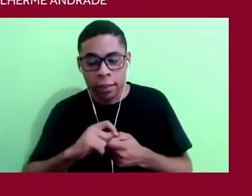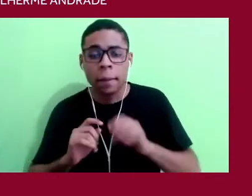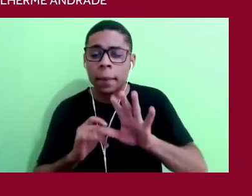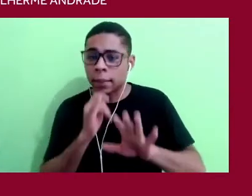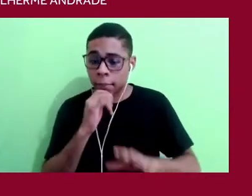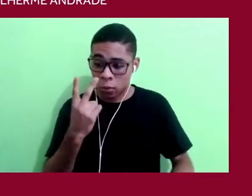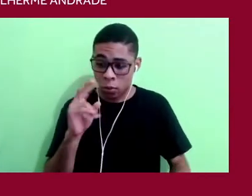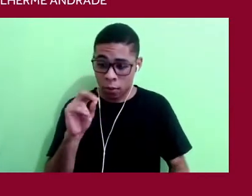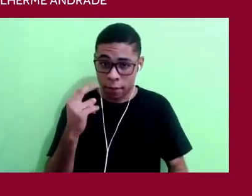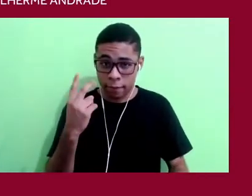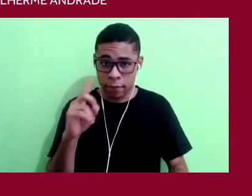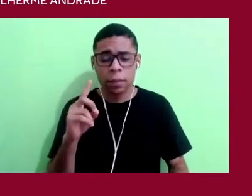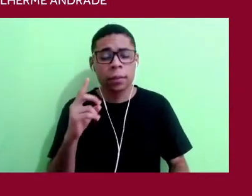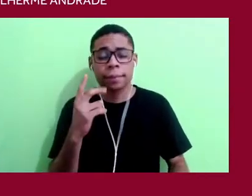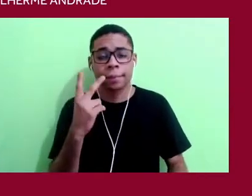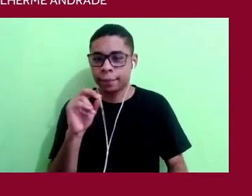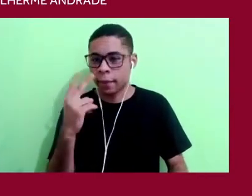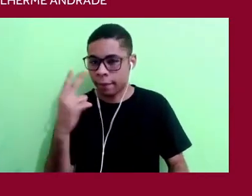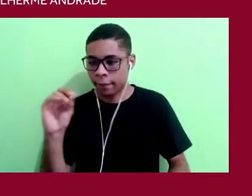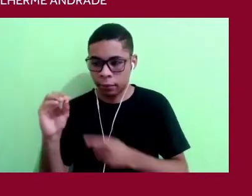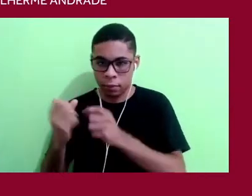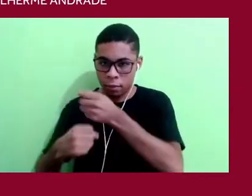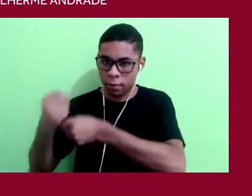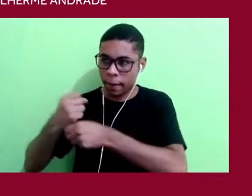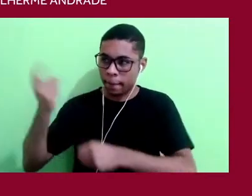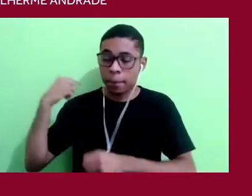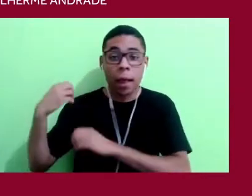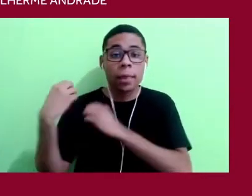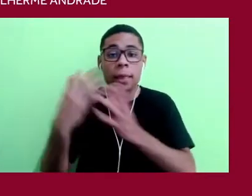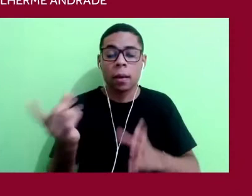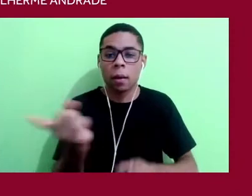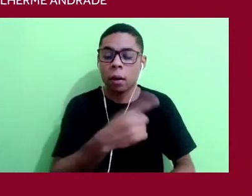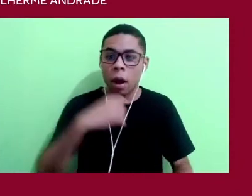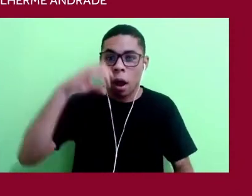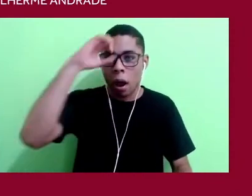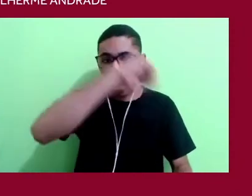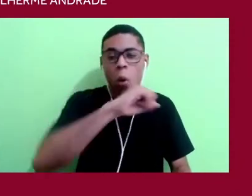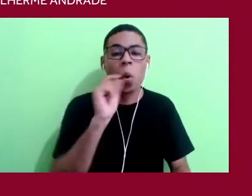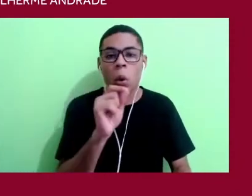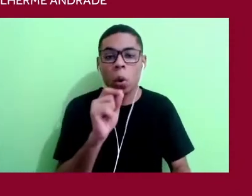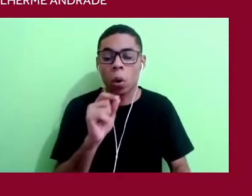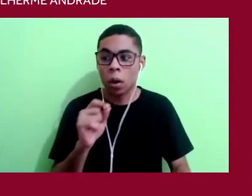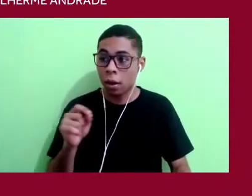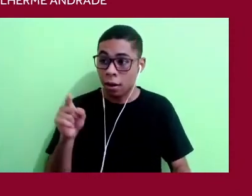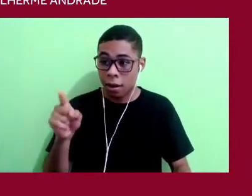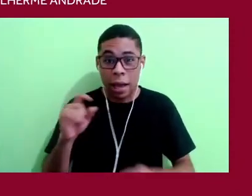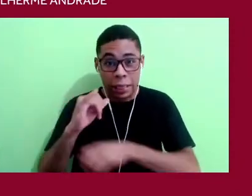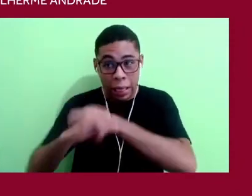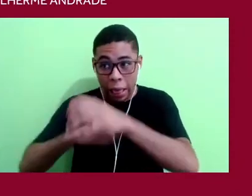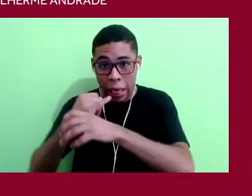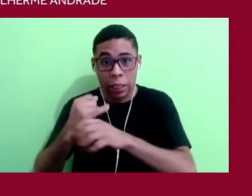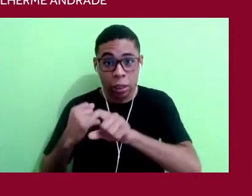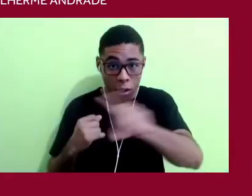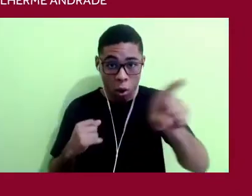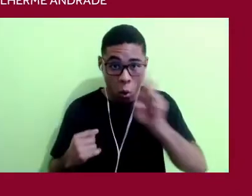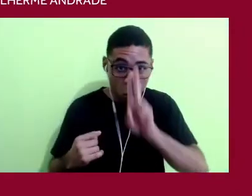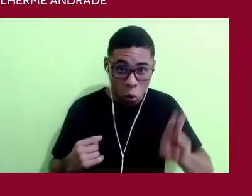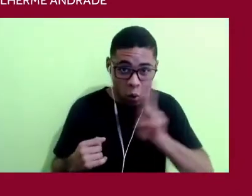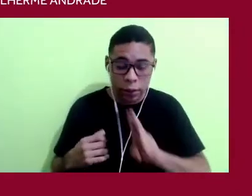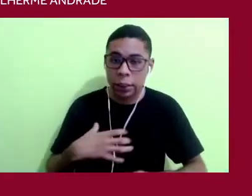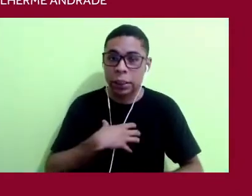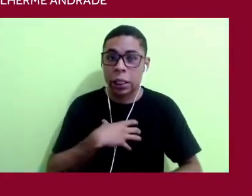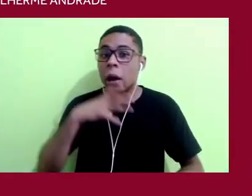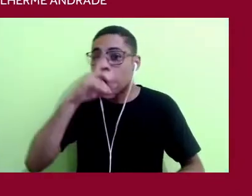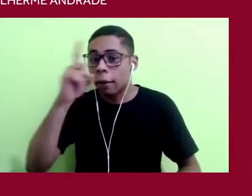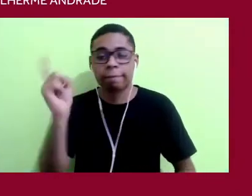para mostrar que a gente precisa se apropriar dessas ferramentas de forma profissional, né? Se a gente tem ali o setor